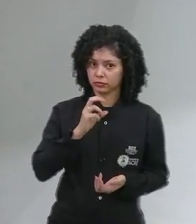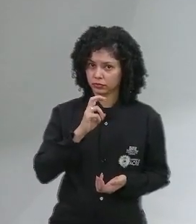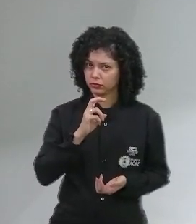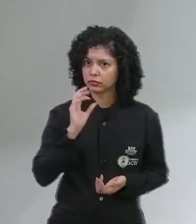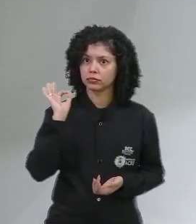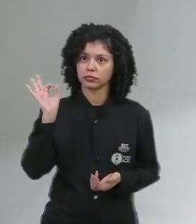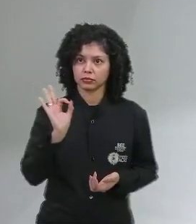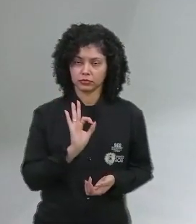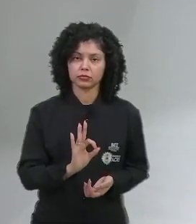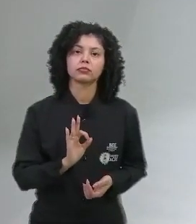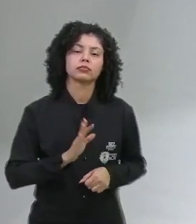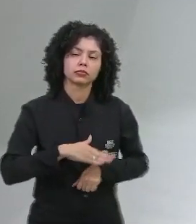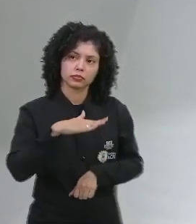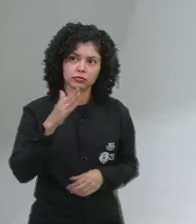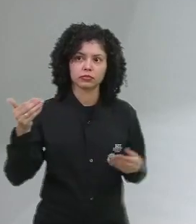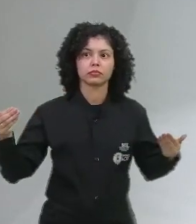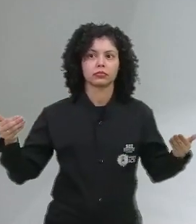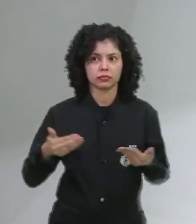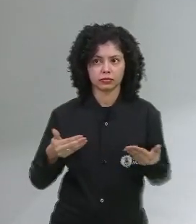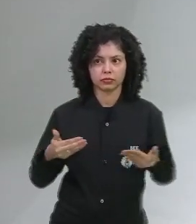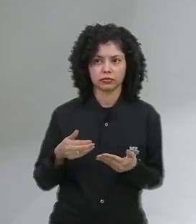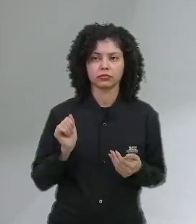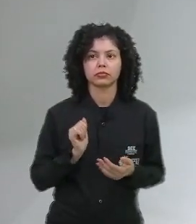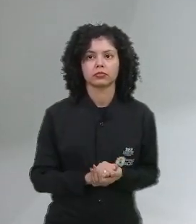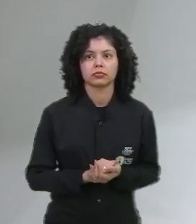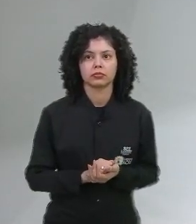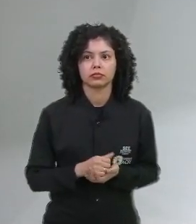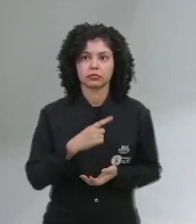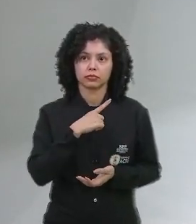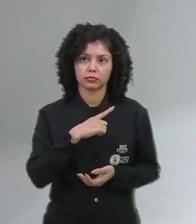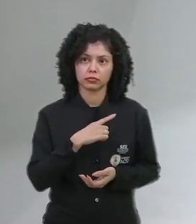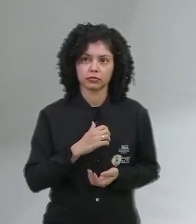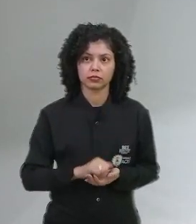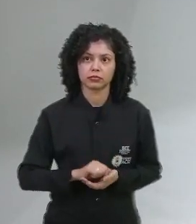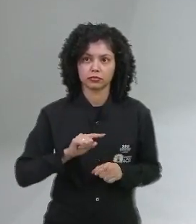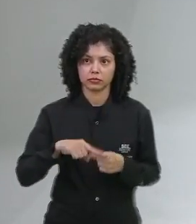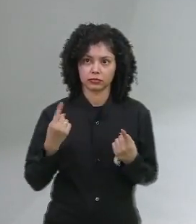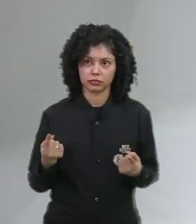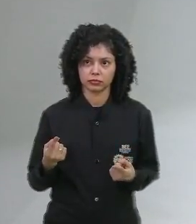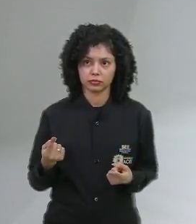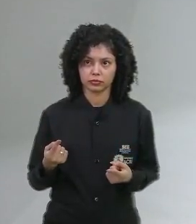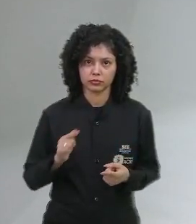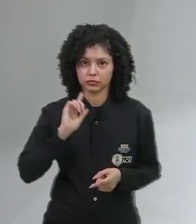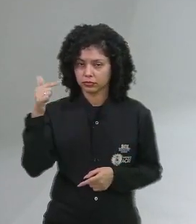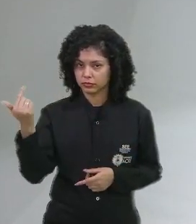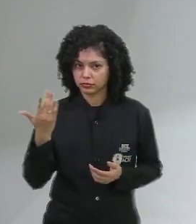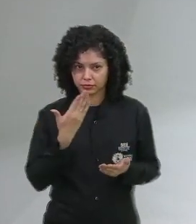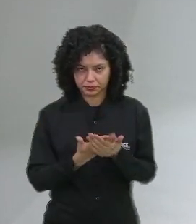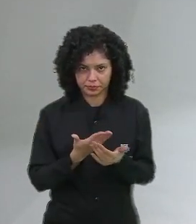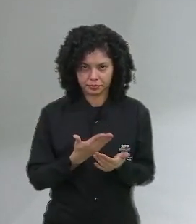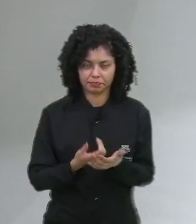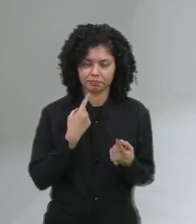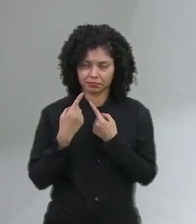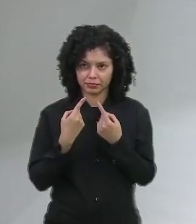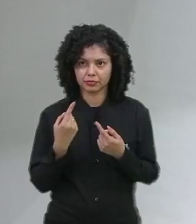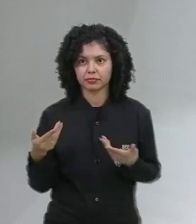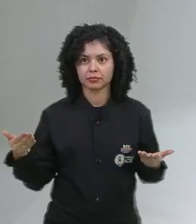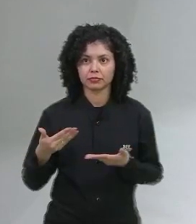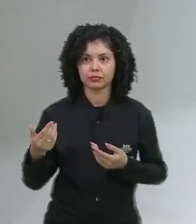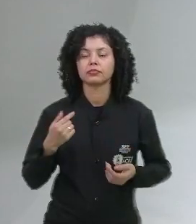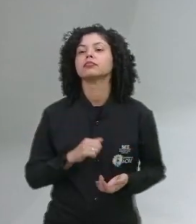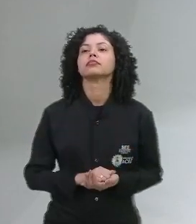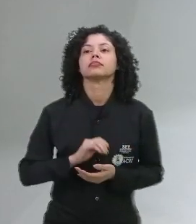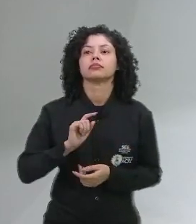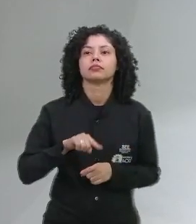ter muito álcool agora disponível lá na gasolina, mas isso é papo para outra aula. A gente não tem tempo para discutir